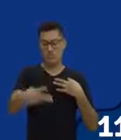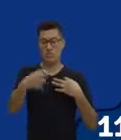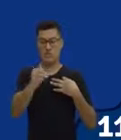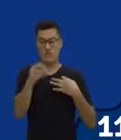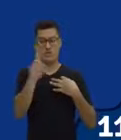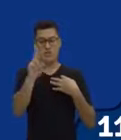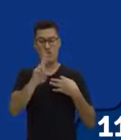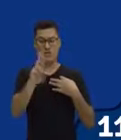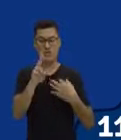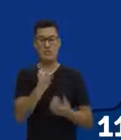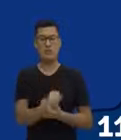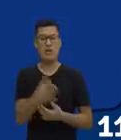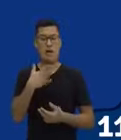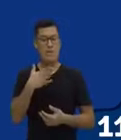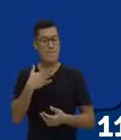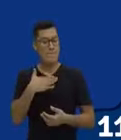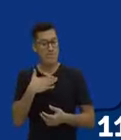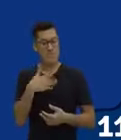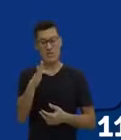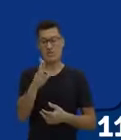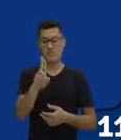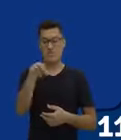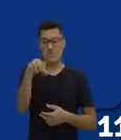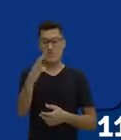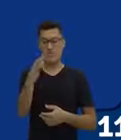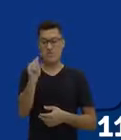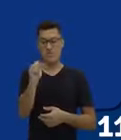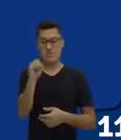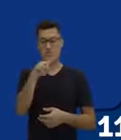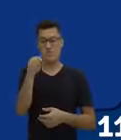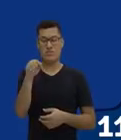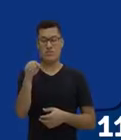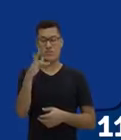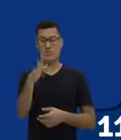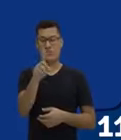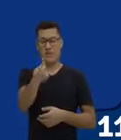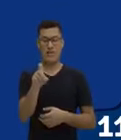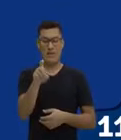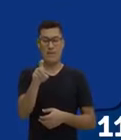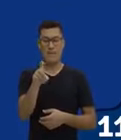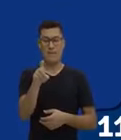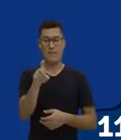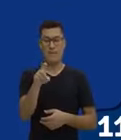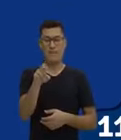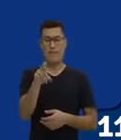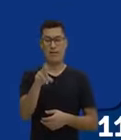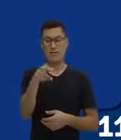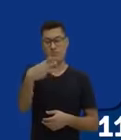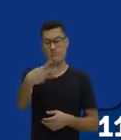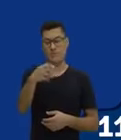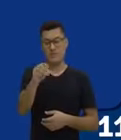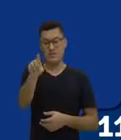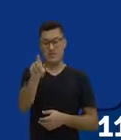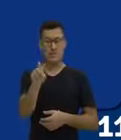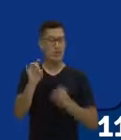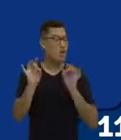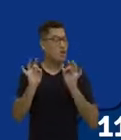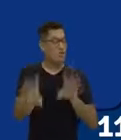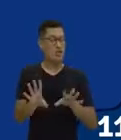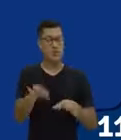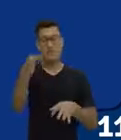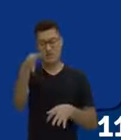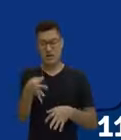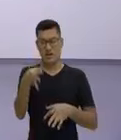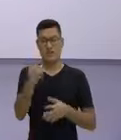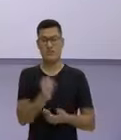camisa, a minha função vai ficar como f de x igual a 30x, tá certo? E aí dá uma olhada para